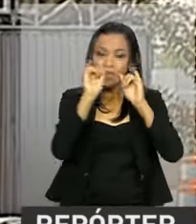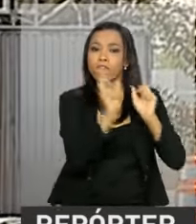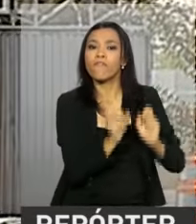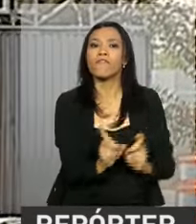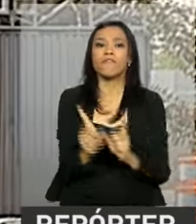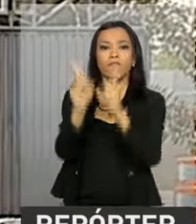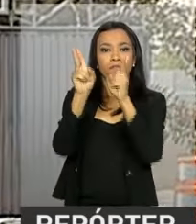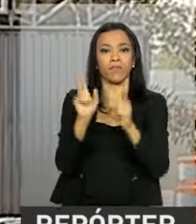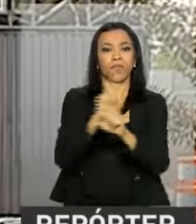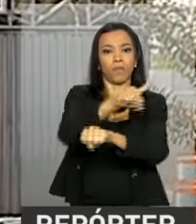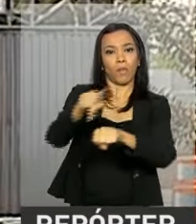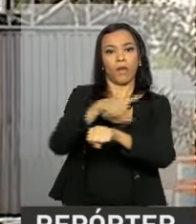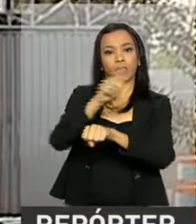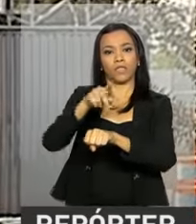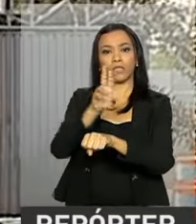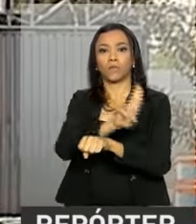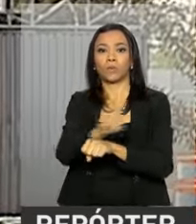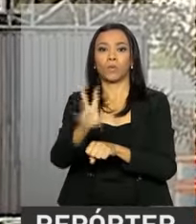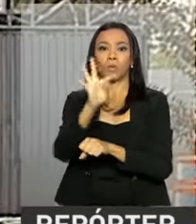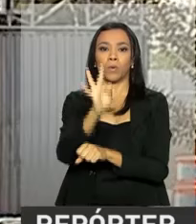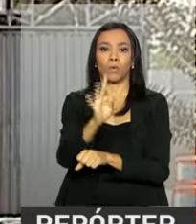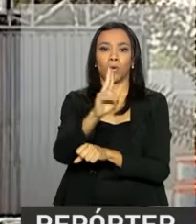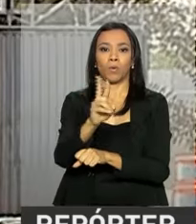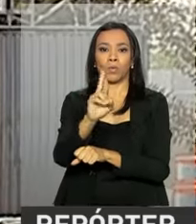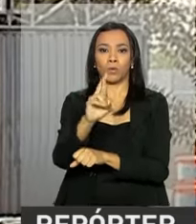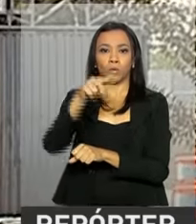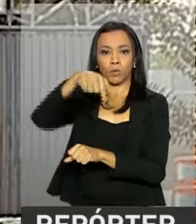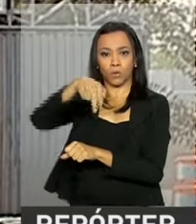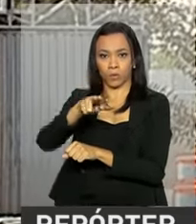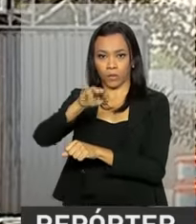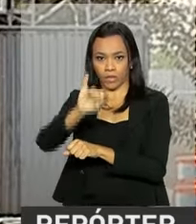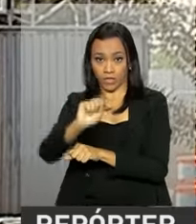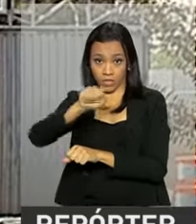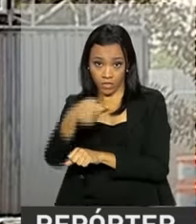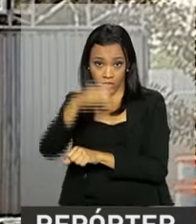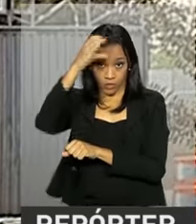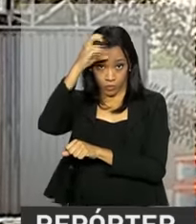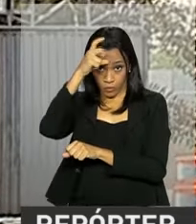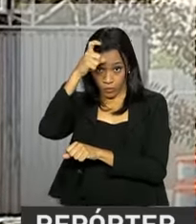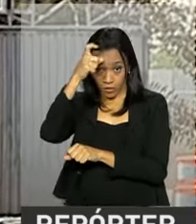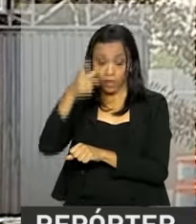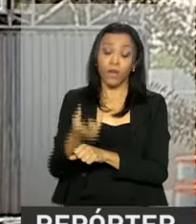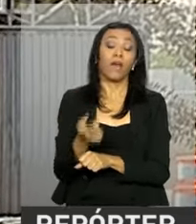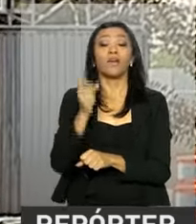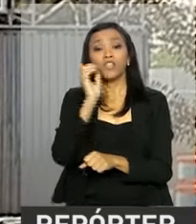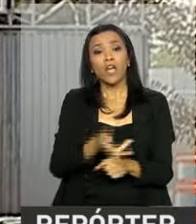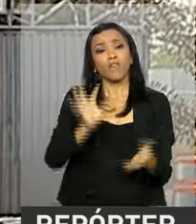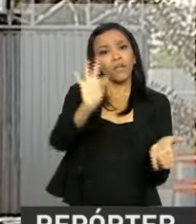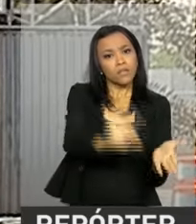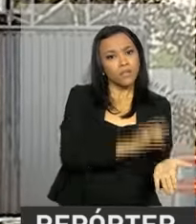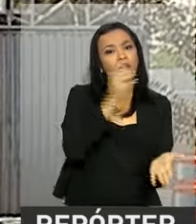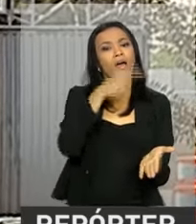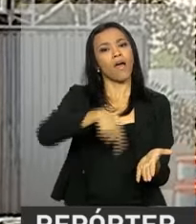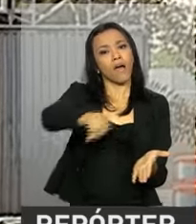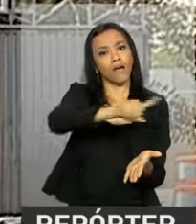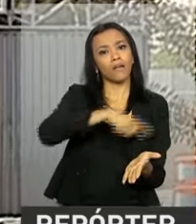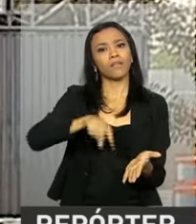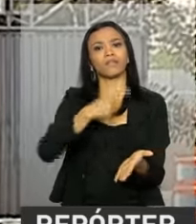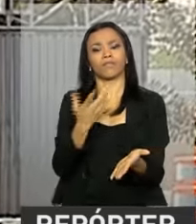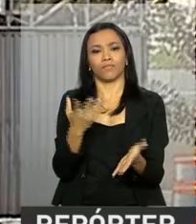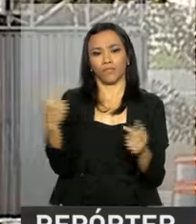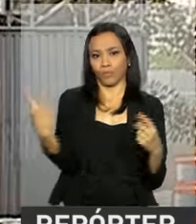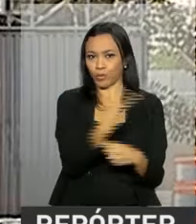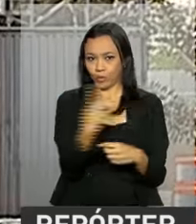Turquia esse acordo foi firmado entre o Ministério da Agricultura abastecimento e Pecuária e as autoridades sanitárias